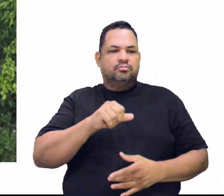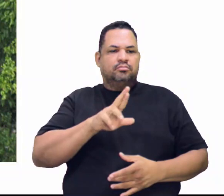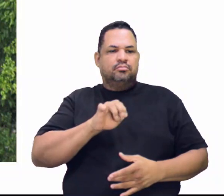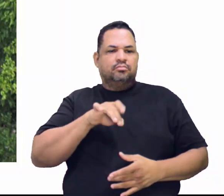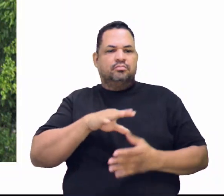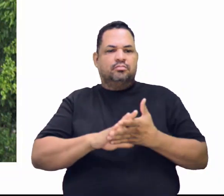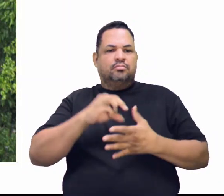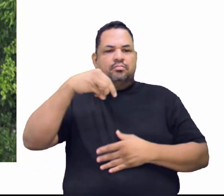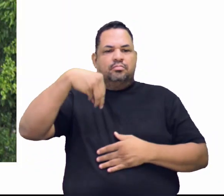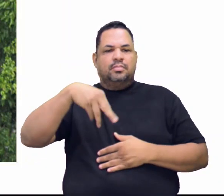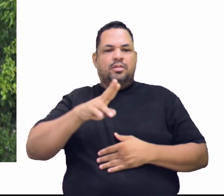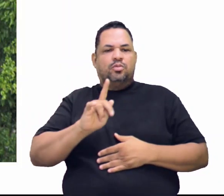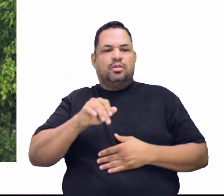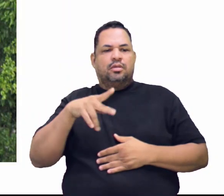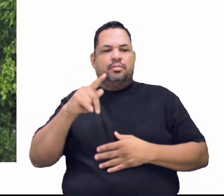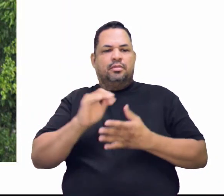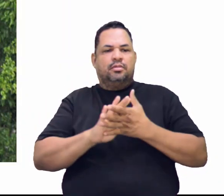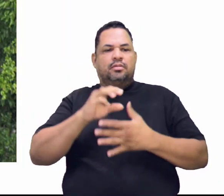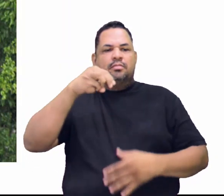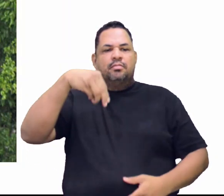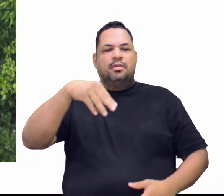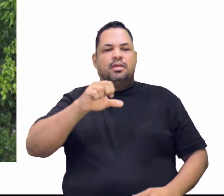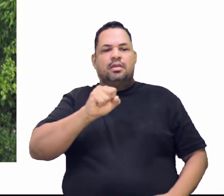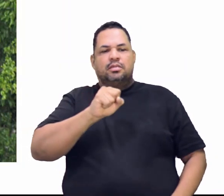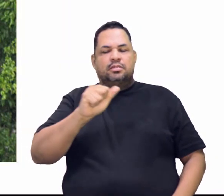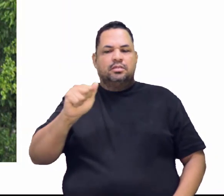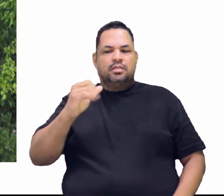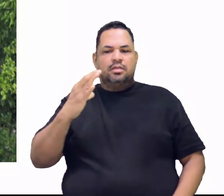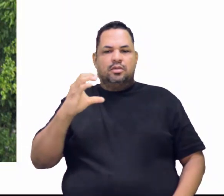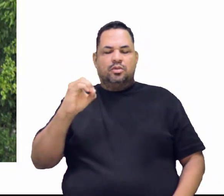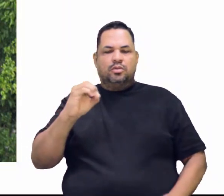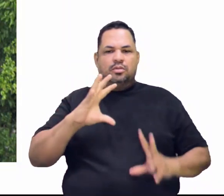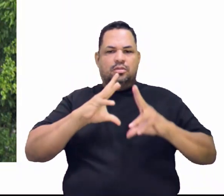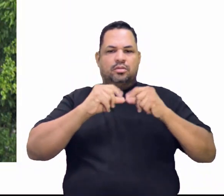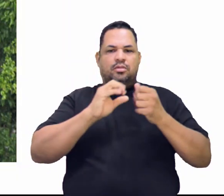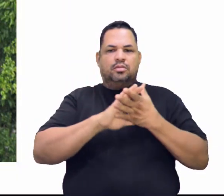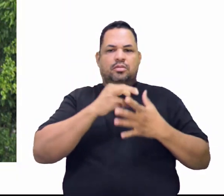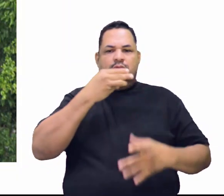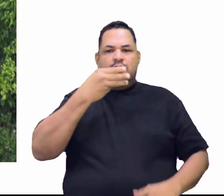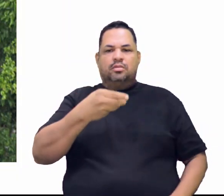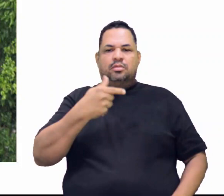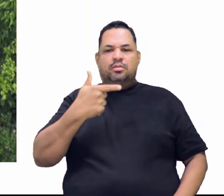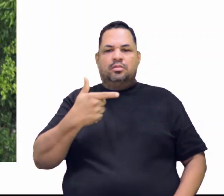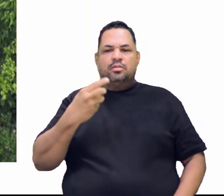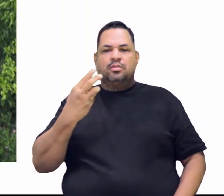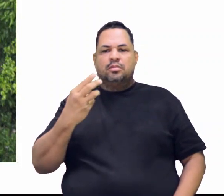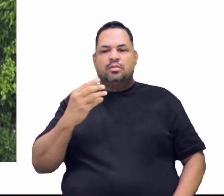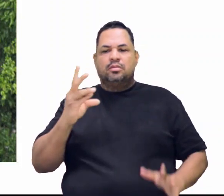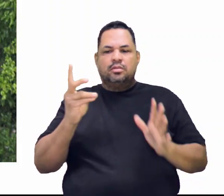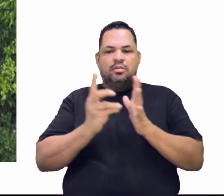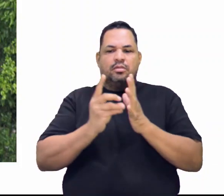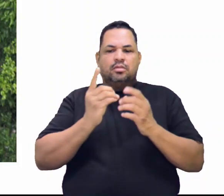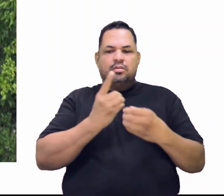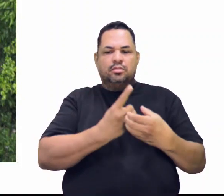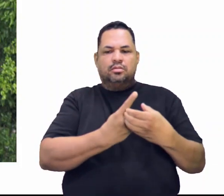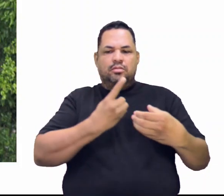o Macurape e os Massaco. Um total aí de 323 índios